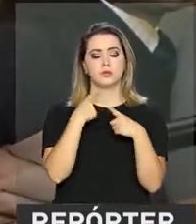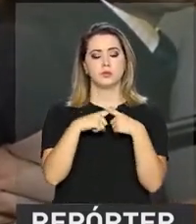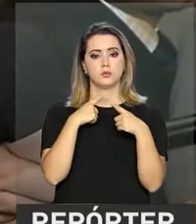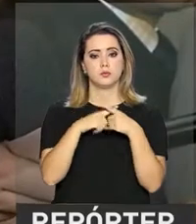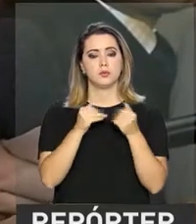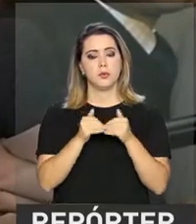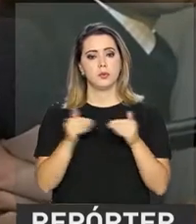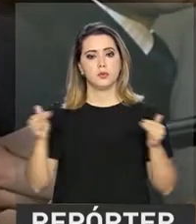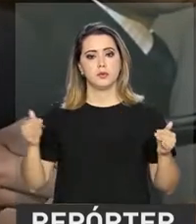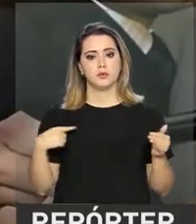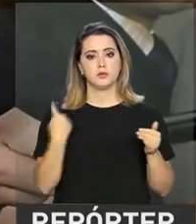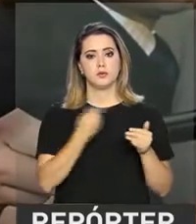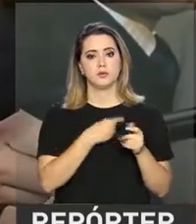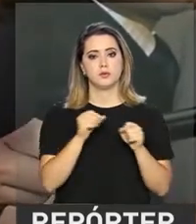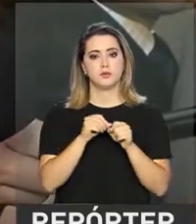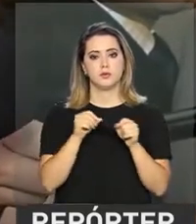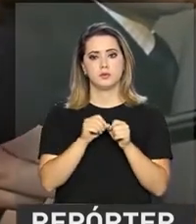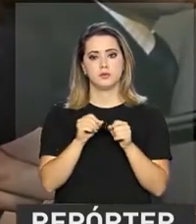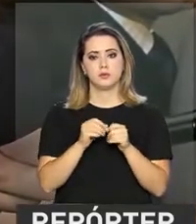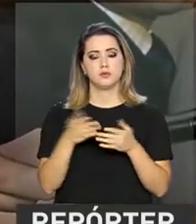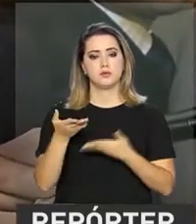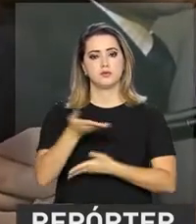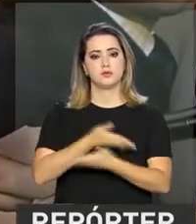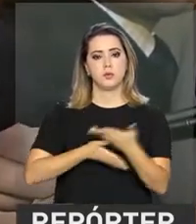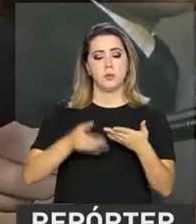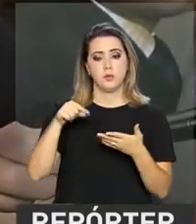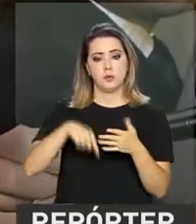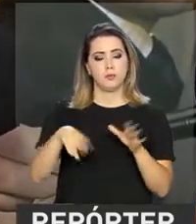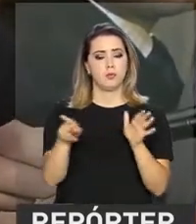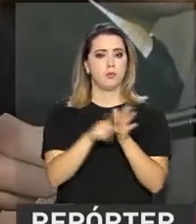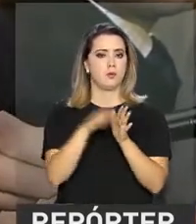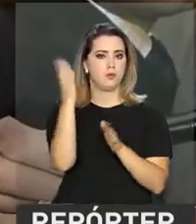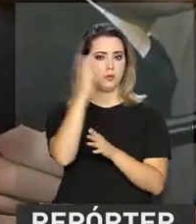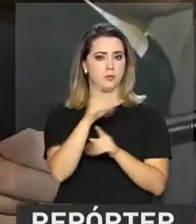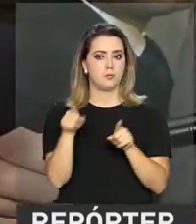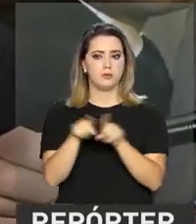da abertura que nós fizemos para o mercado nacional, naturalmente, para o mercado estrangeiro.